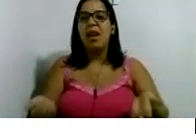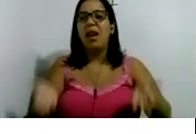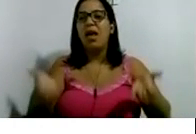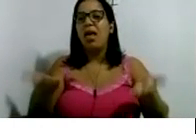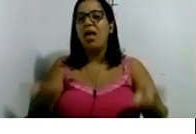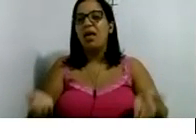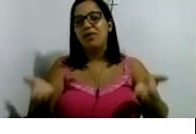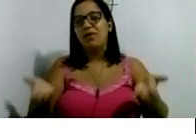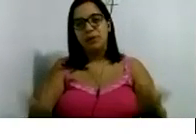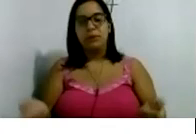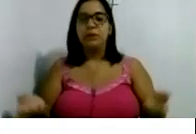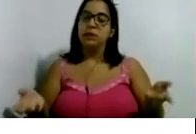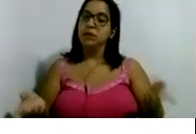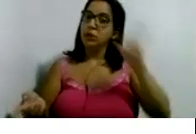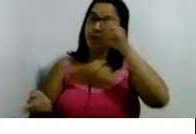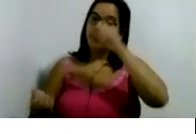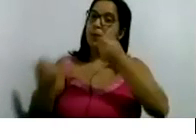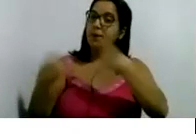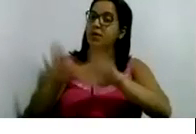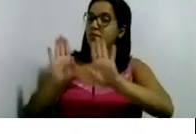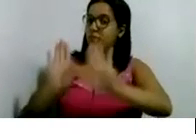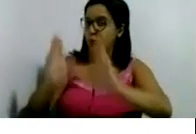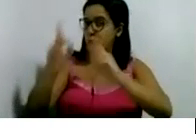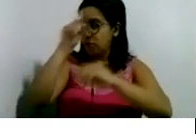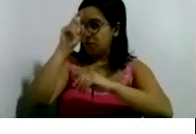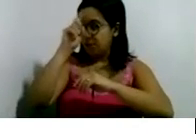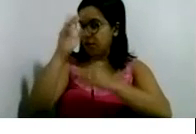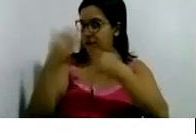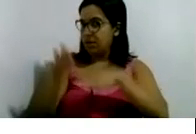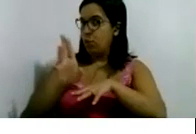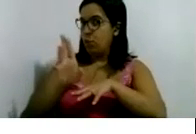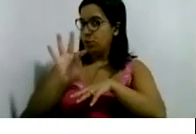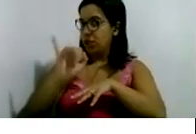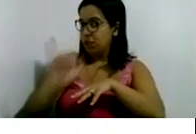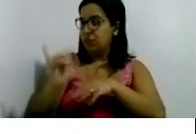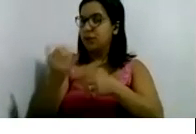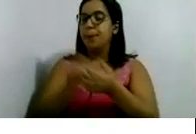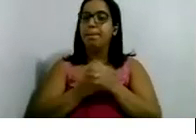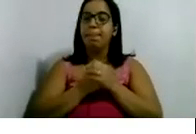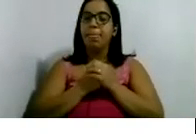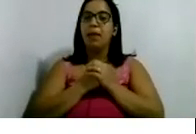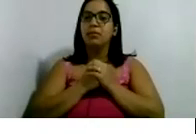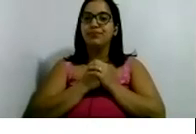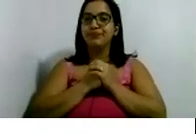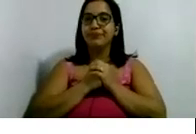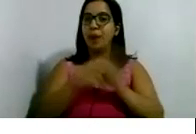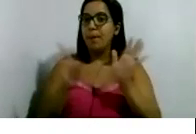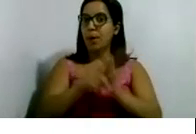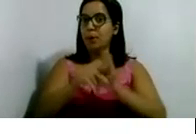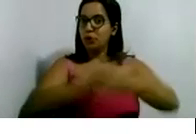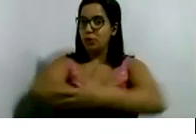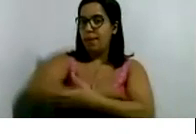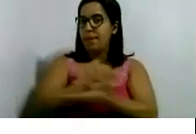peso, normalmente ele fica internado em unidade de terapia intensiva neonatal, porque precisa ganhar peso